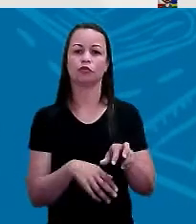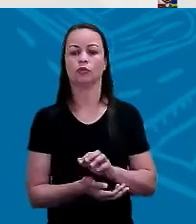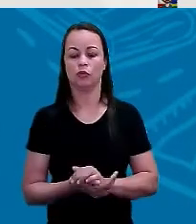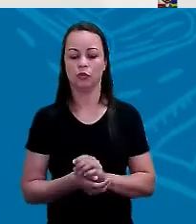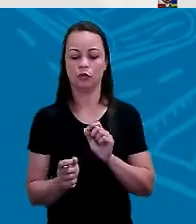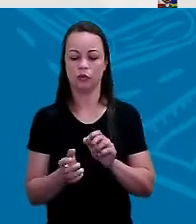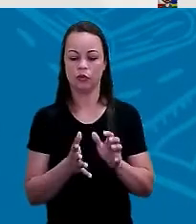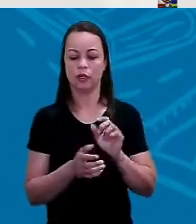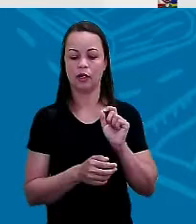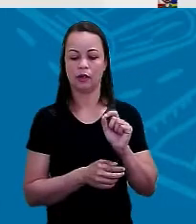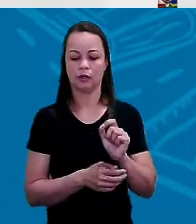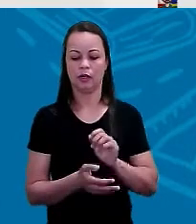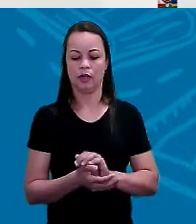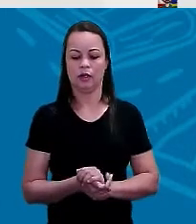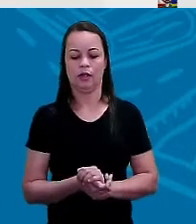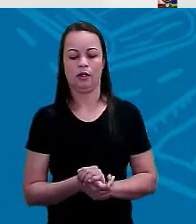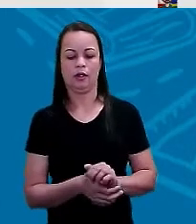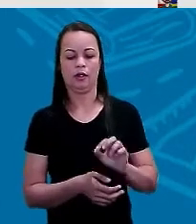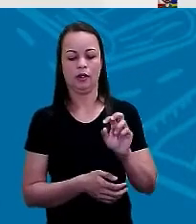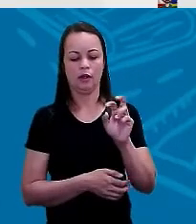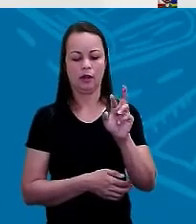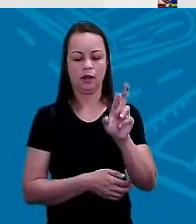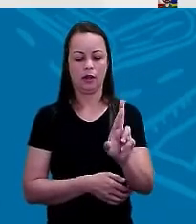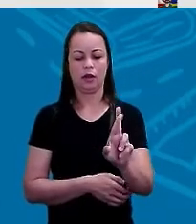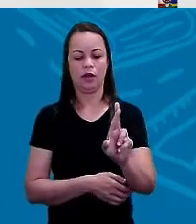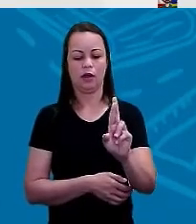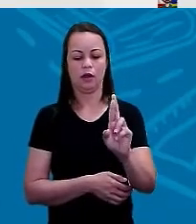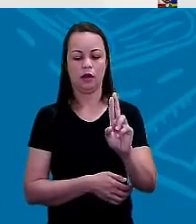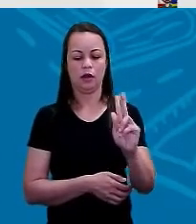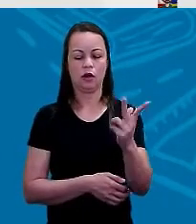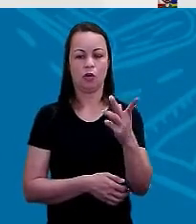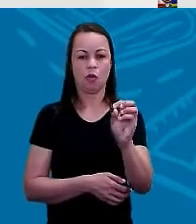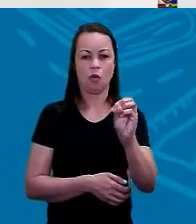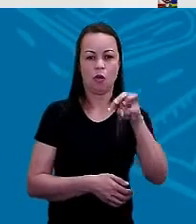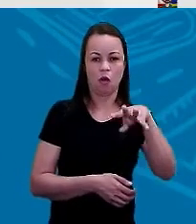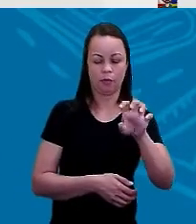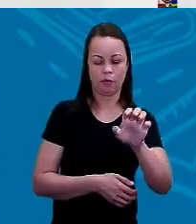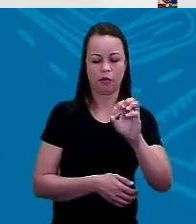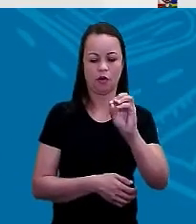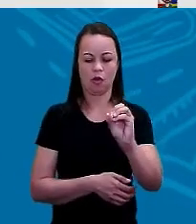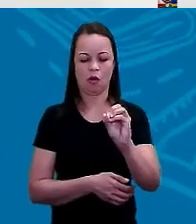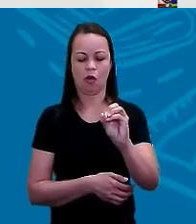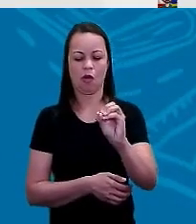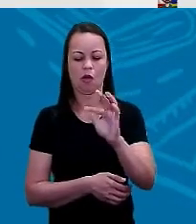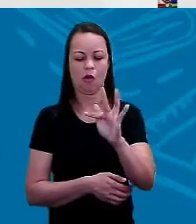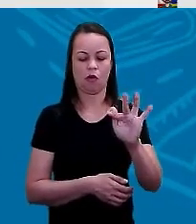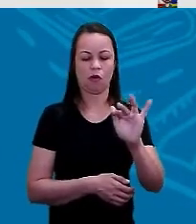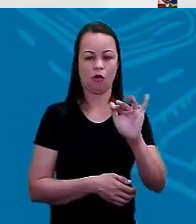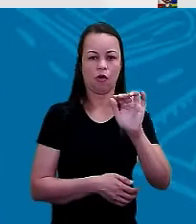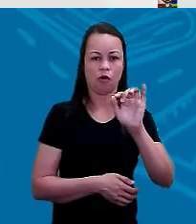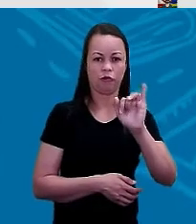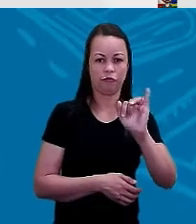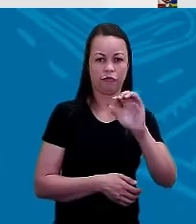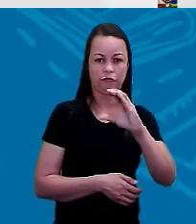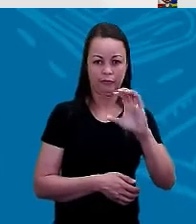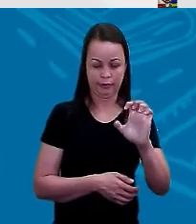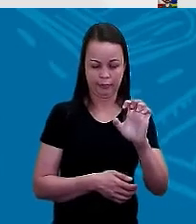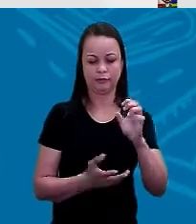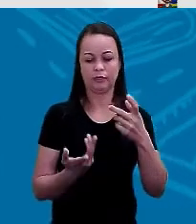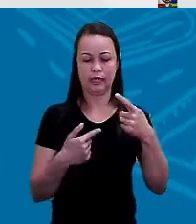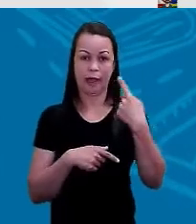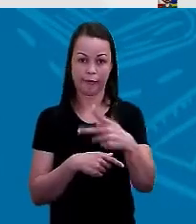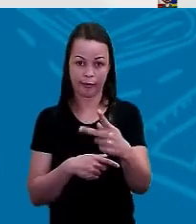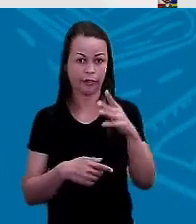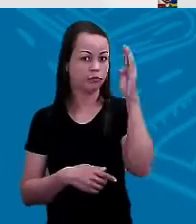no Brasil, tá, gente? Trabalho em casa lá nos Estados Unidos não é home office, é work from home. Work